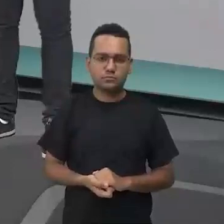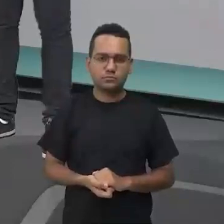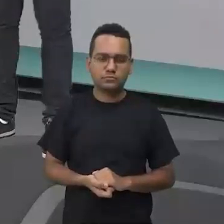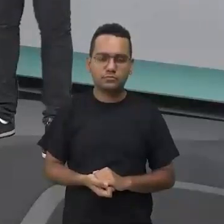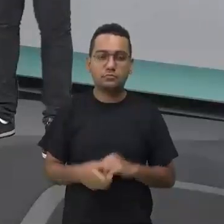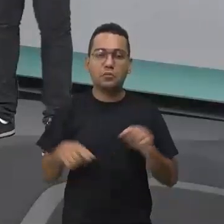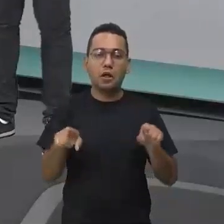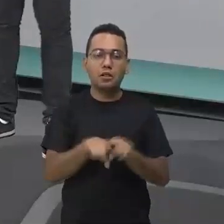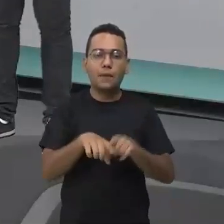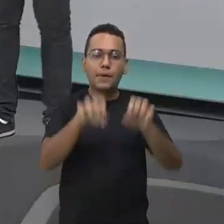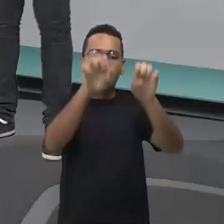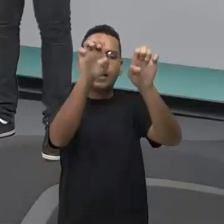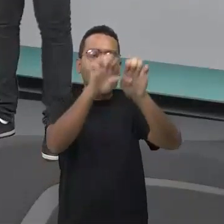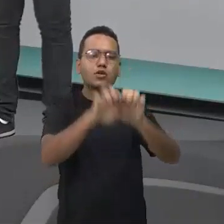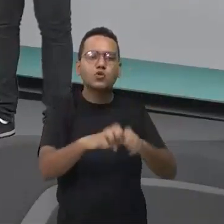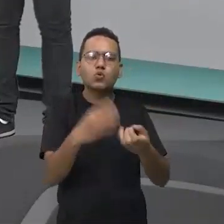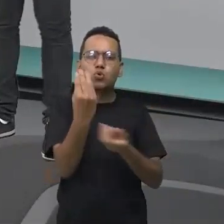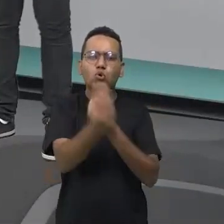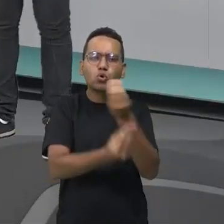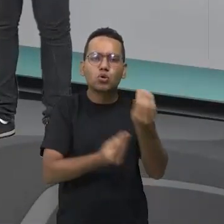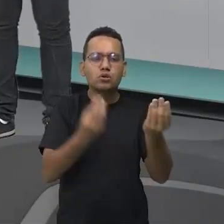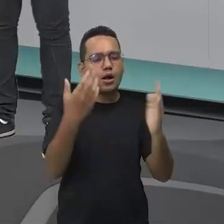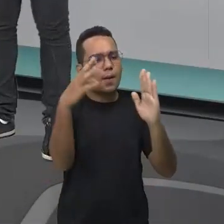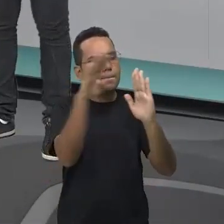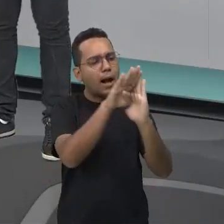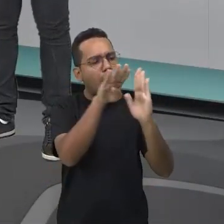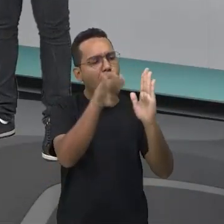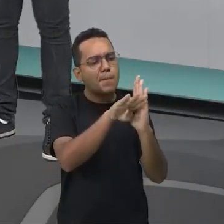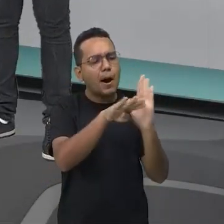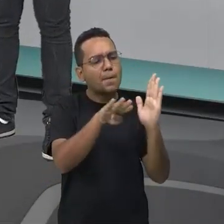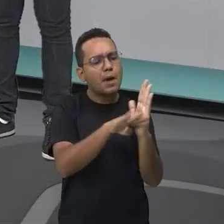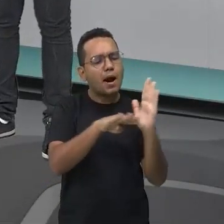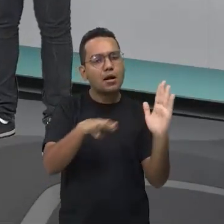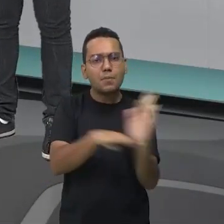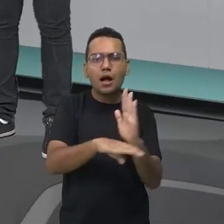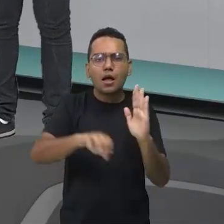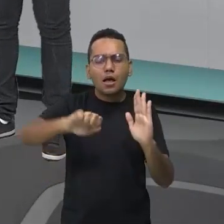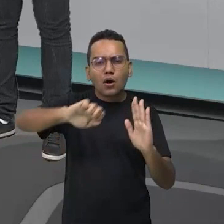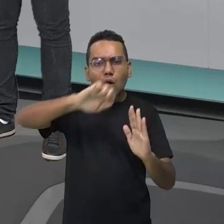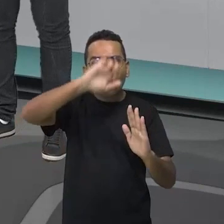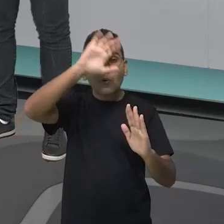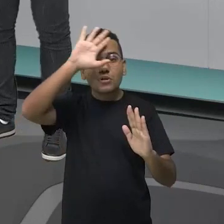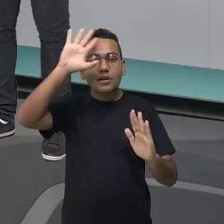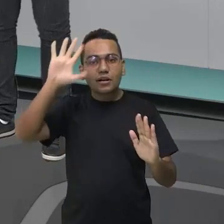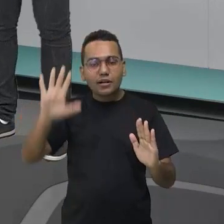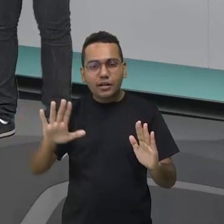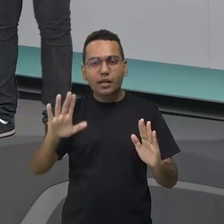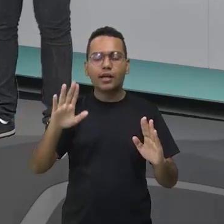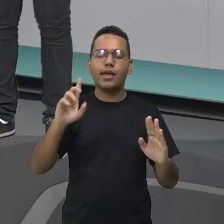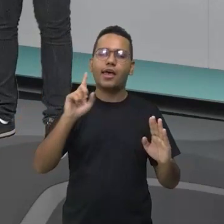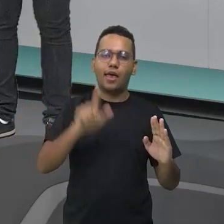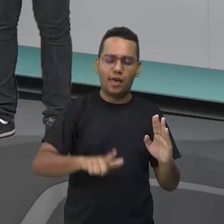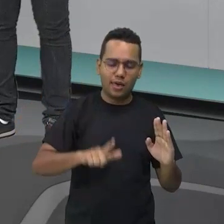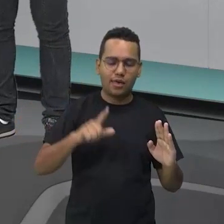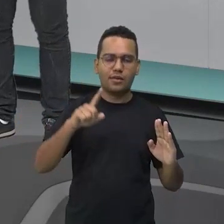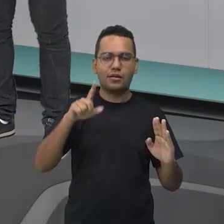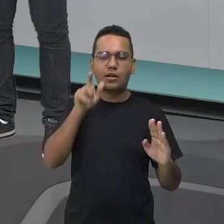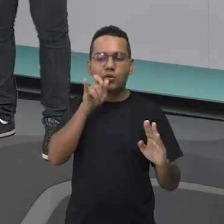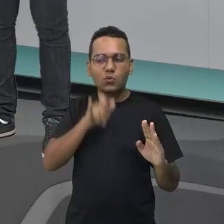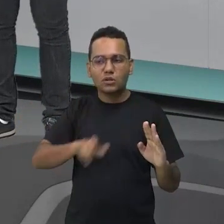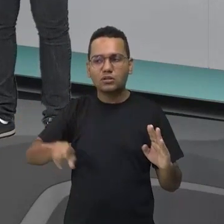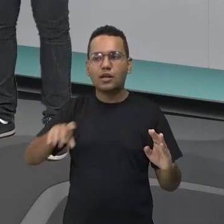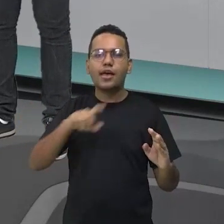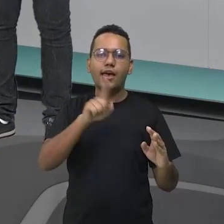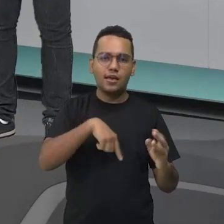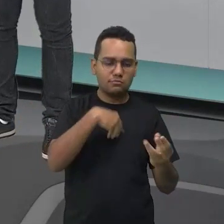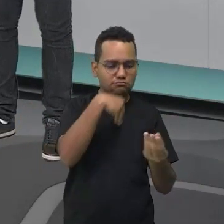foi estruturado de forma que nós possamos compreender bem este assunto do uso dessa eletricidade,